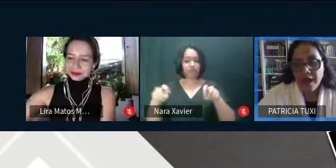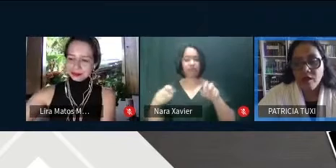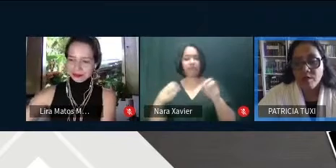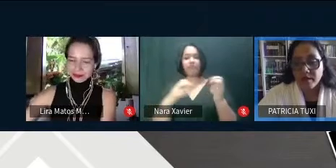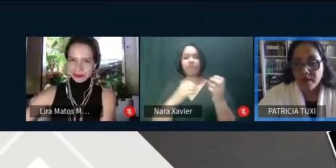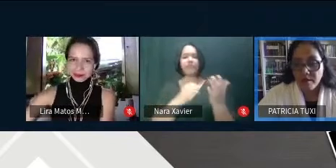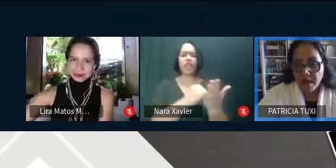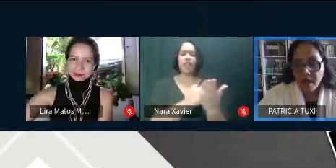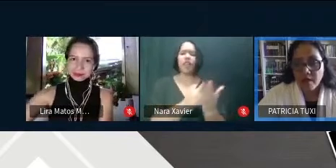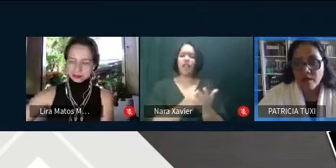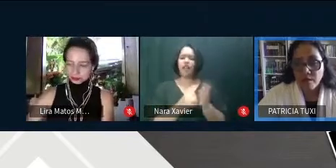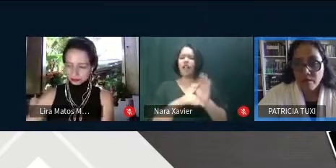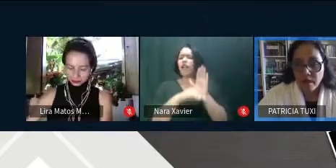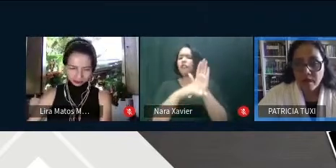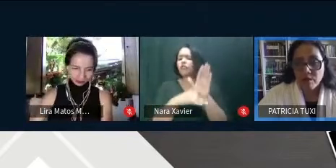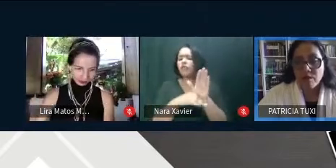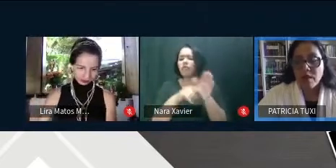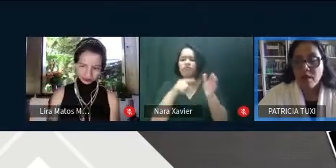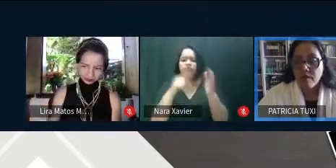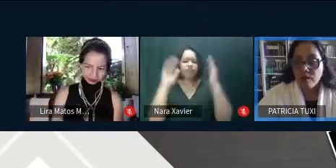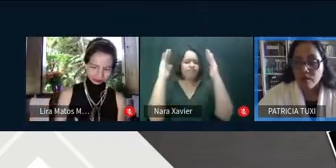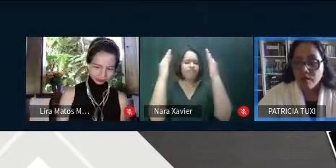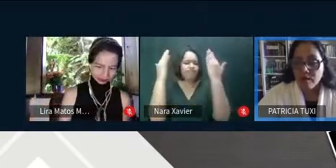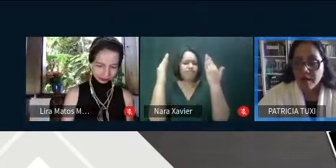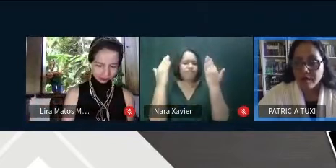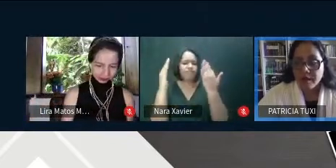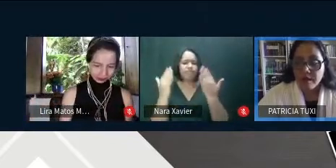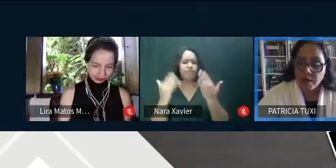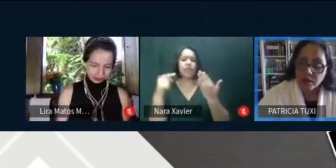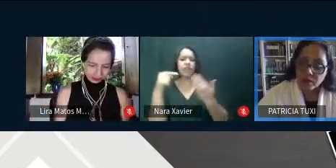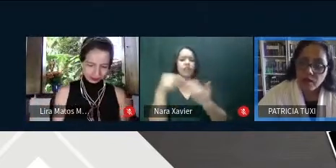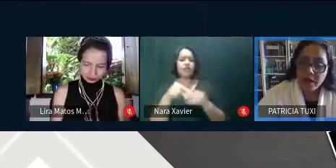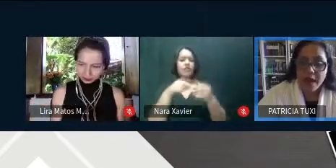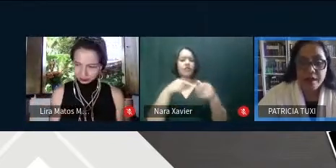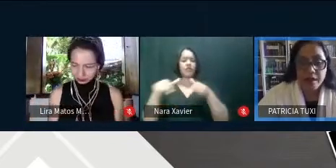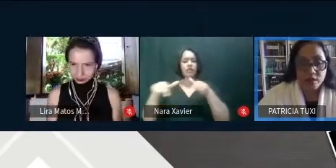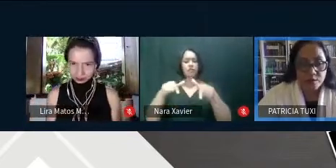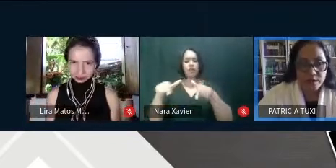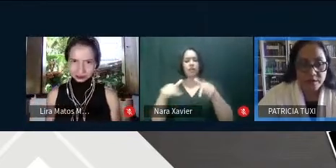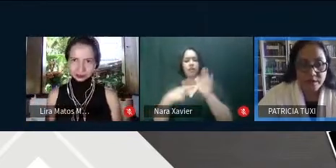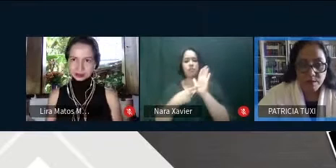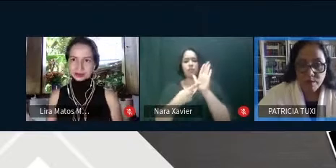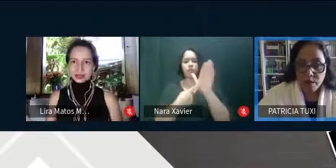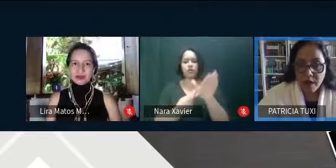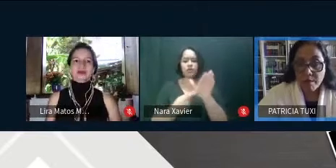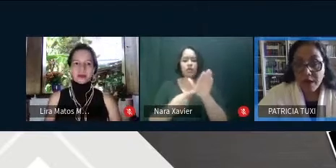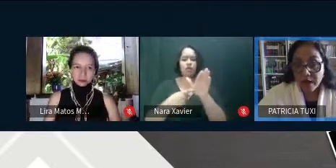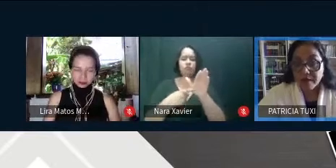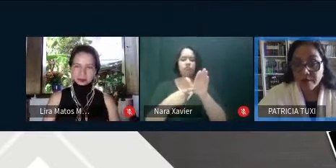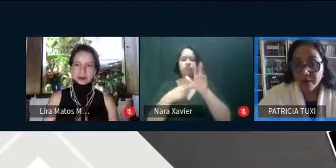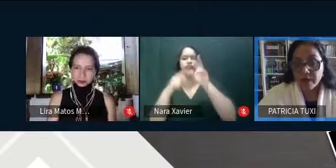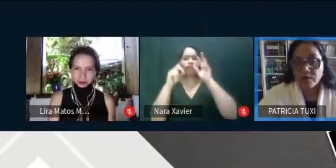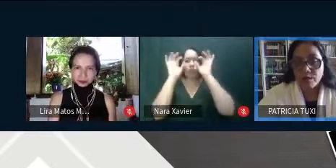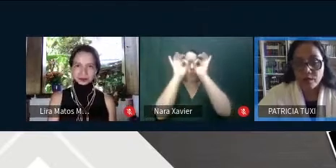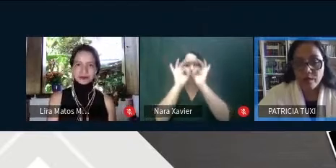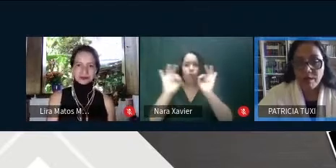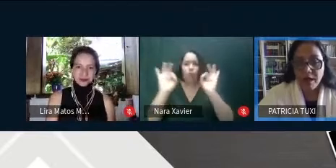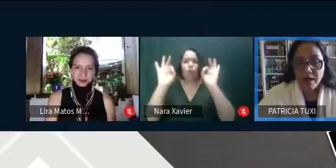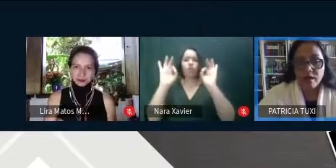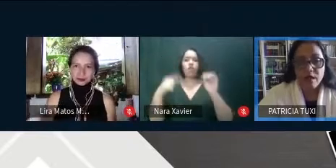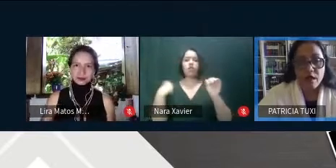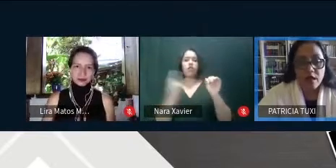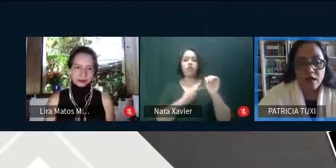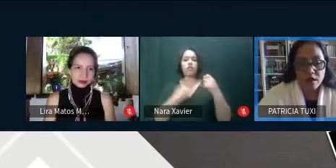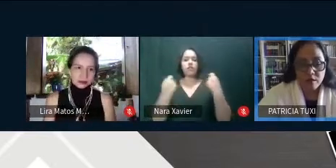de analisar como esse trabalho foi feito. Nos trazer de repente um olhar que a gente precisa aprimorar mais também sobre